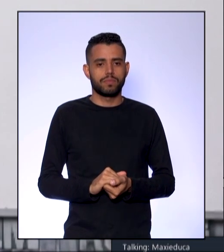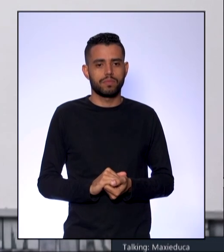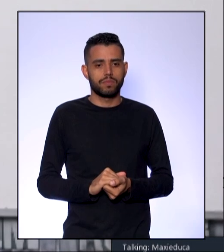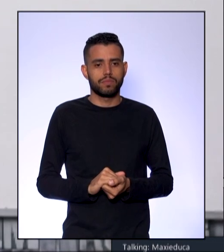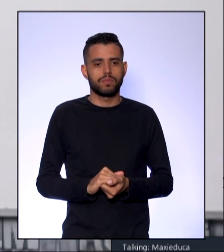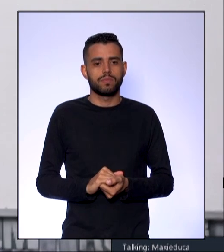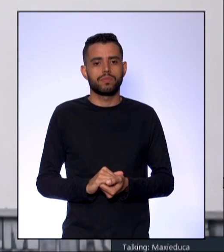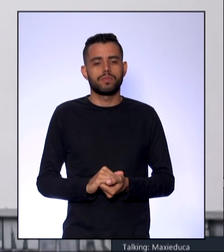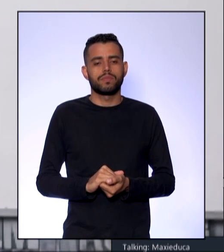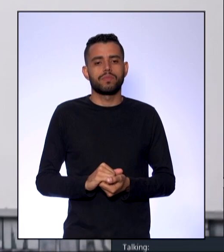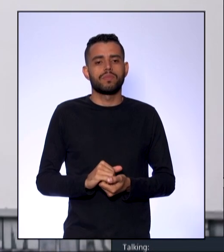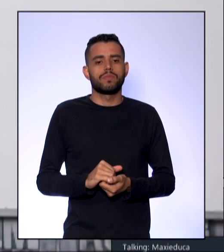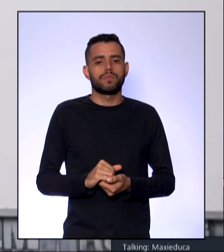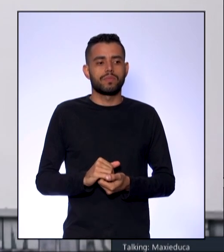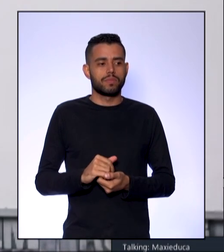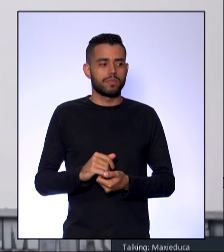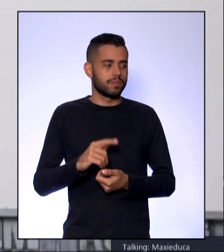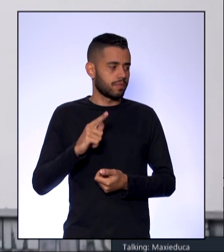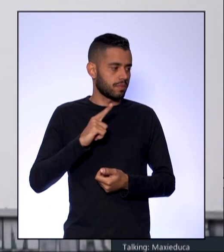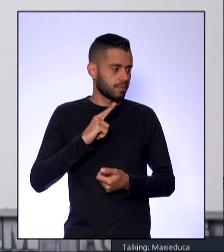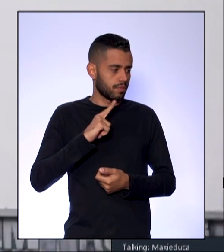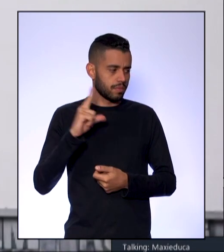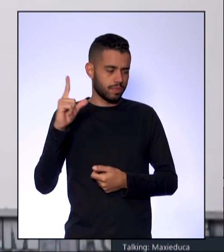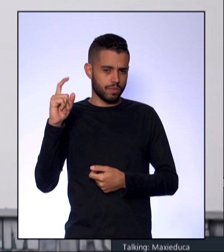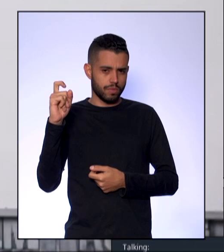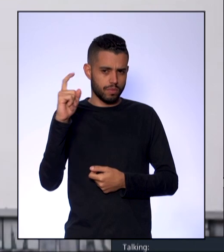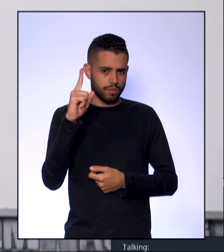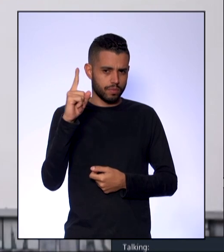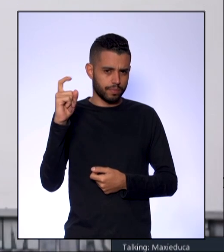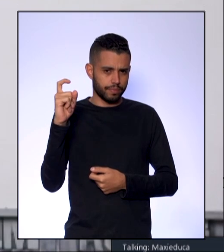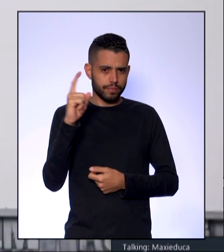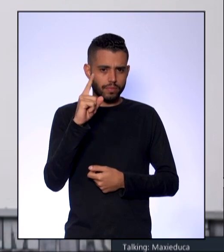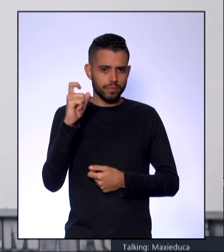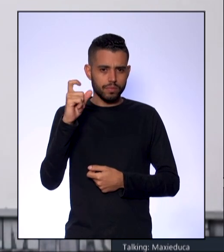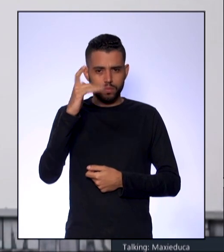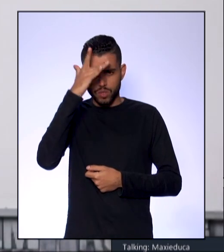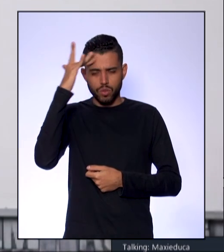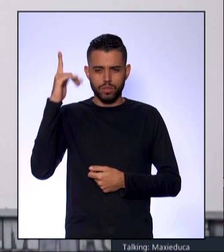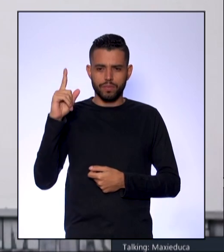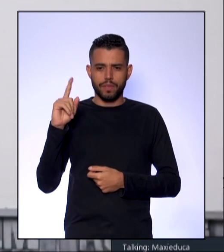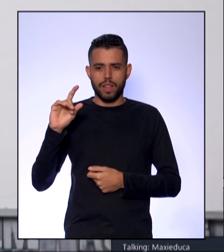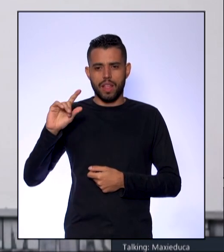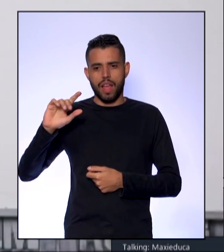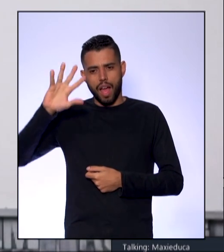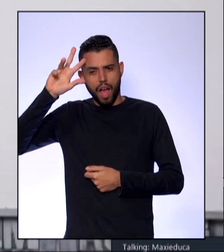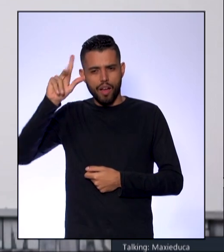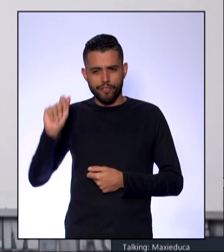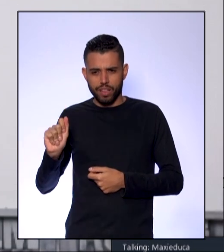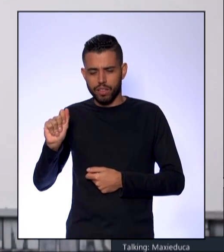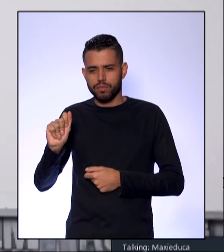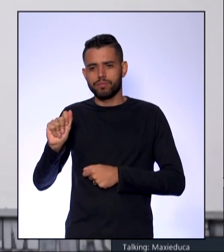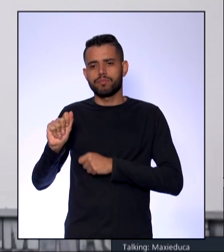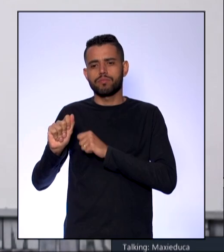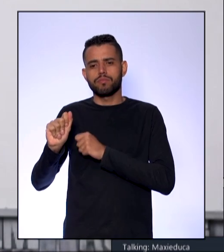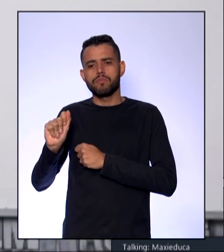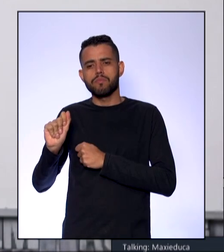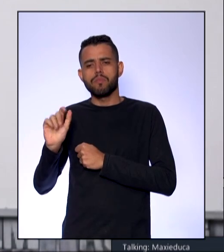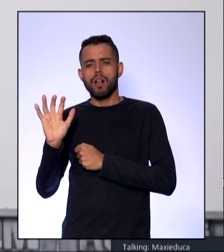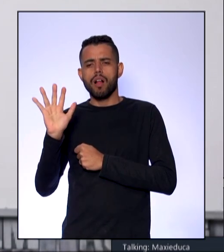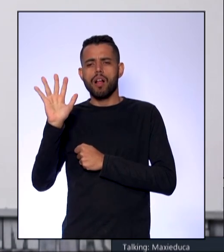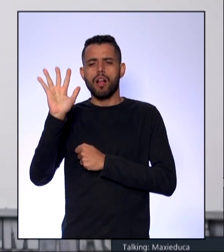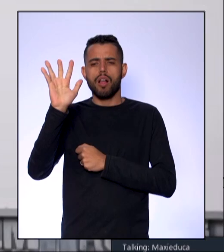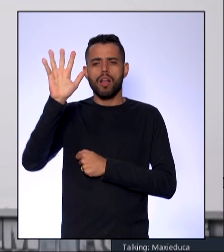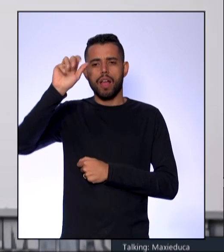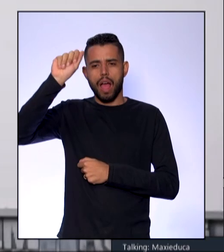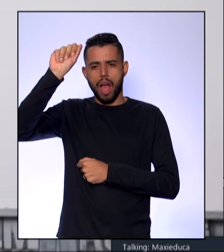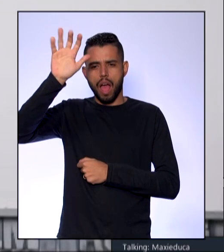homens pré-históricos saíram da África, subiram para a Ásia, da Ásia vieram para a